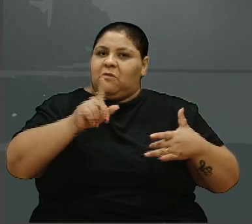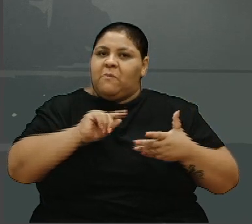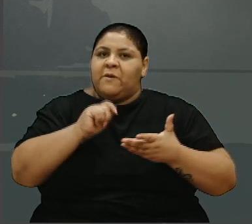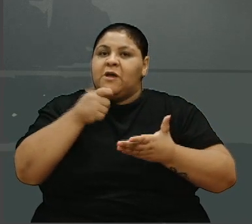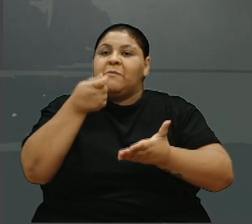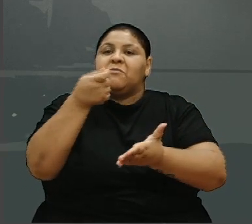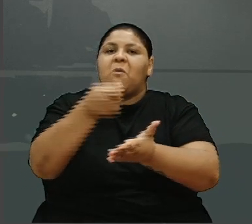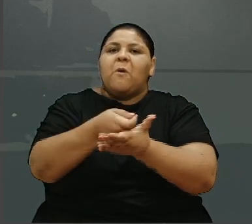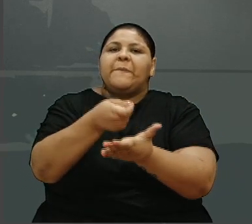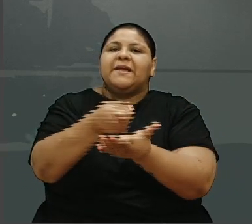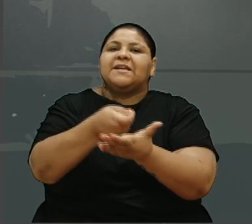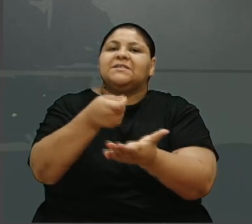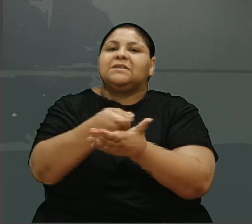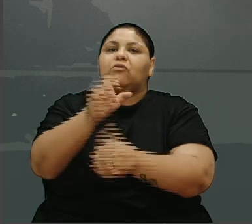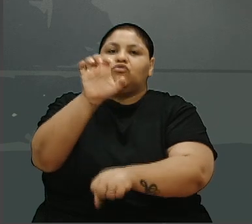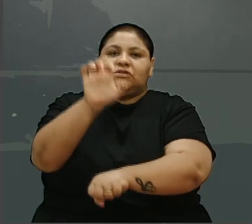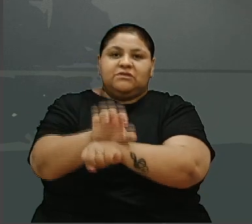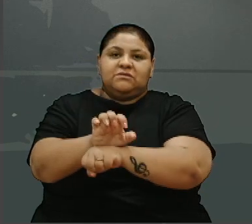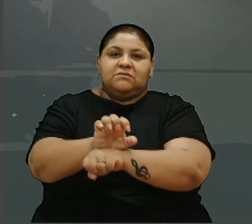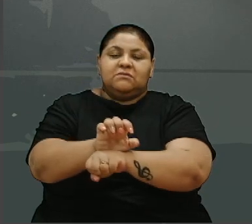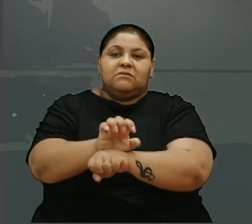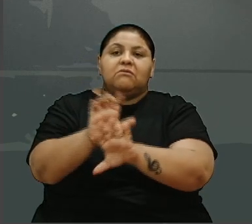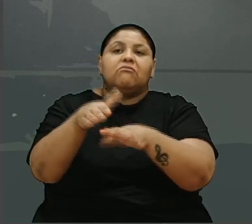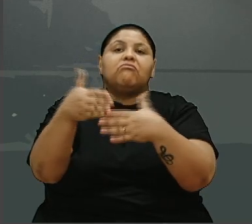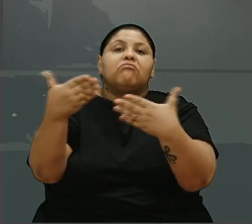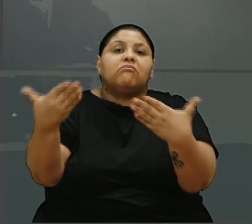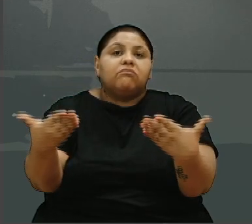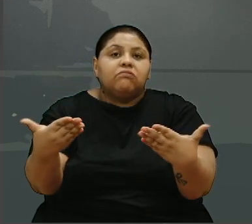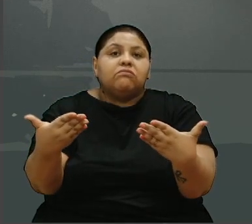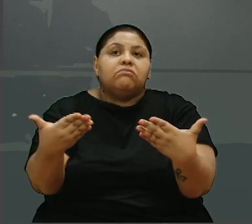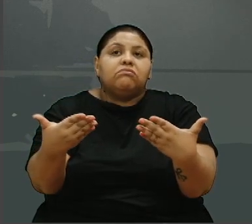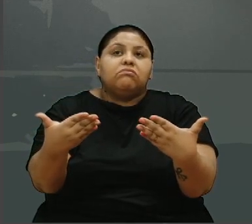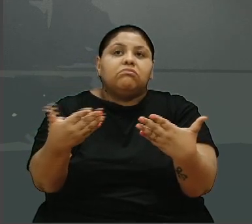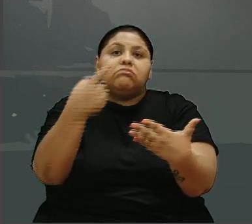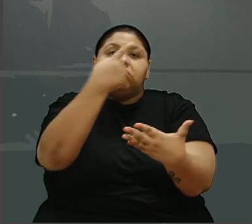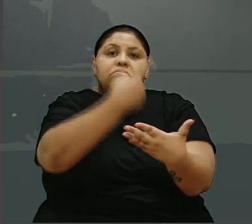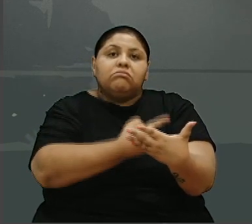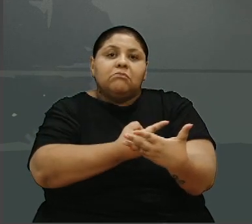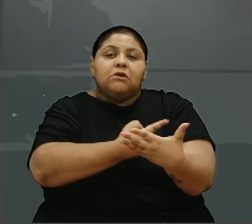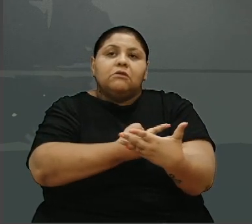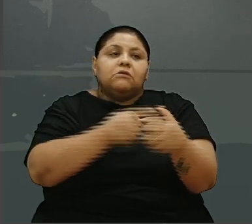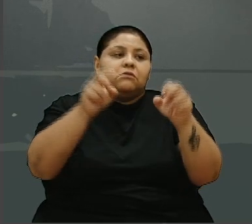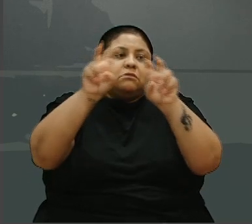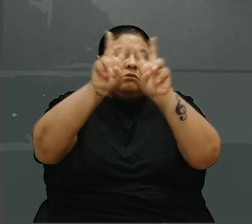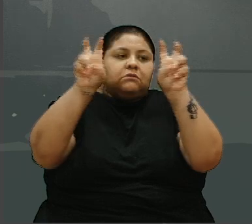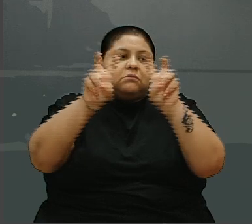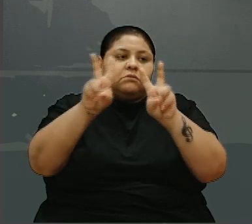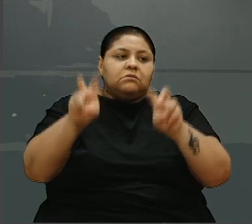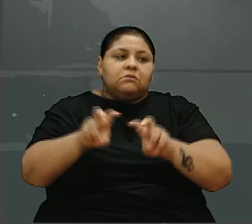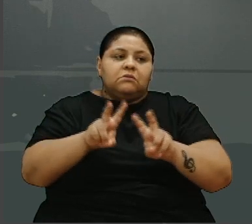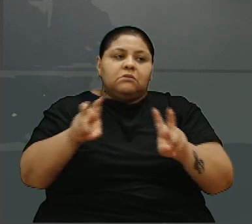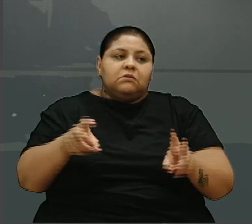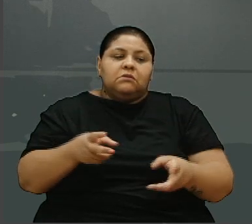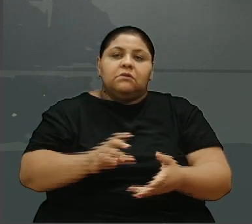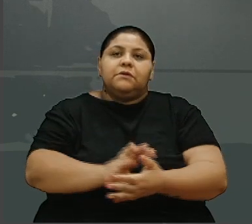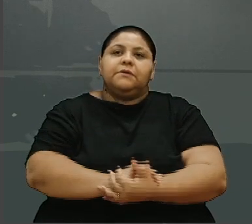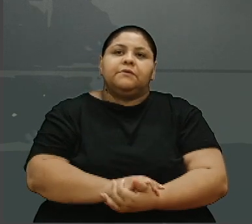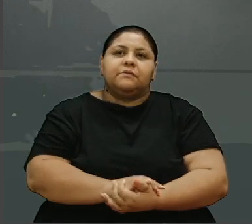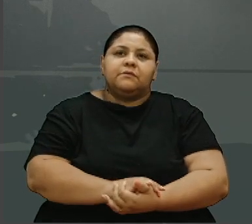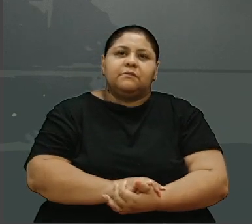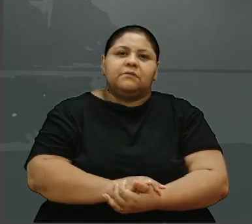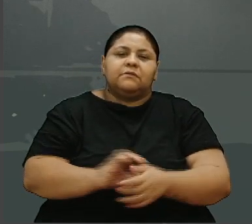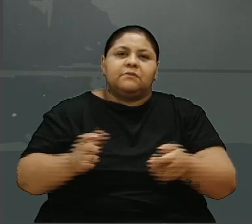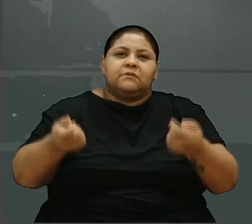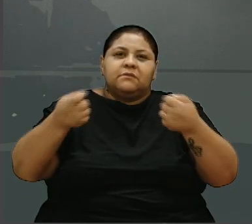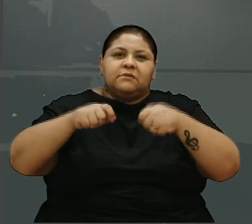obrigatoriedade do Estado. E cadê, em torno desses assuntos, de sanar a fome, as